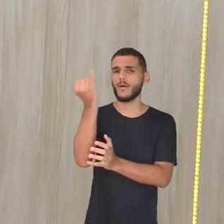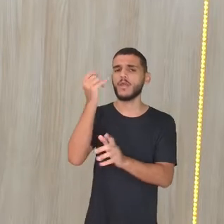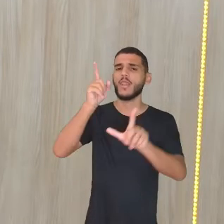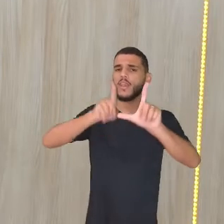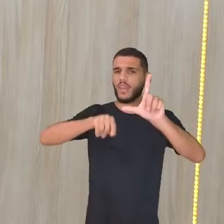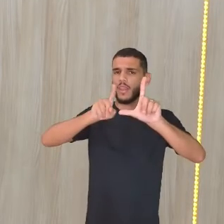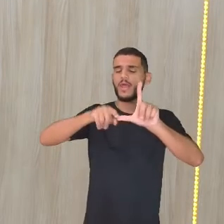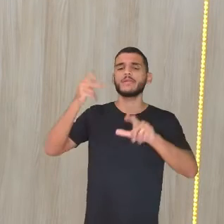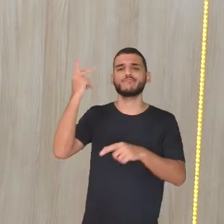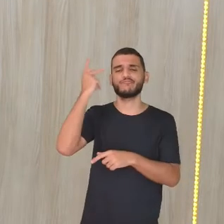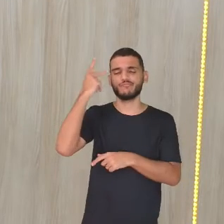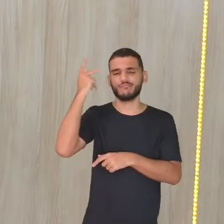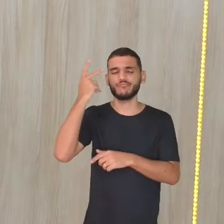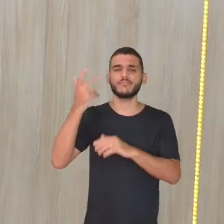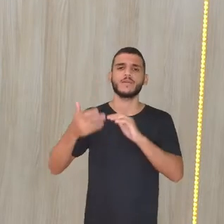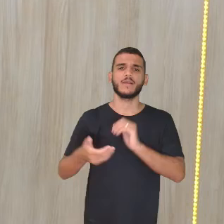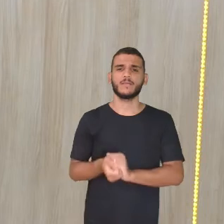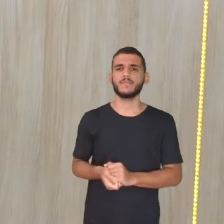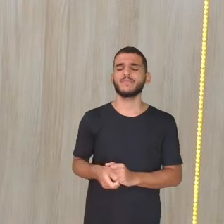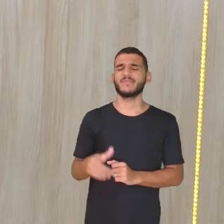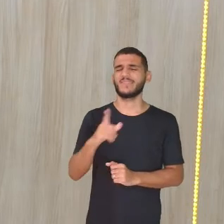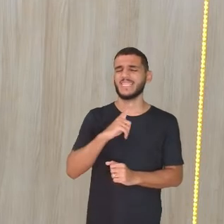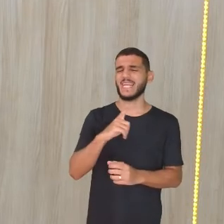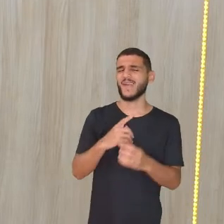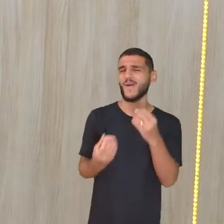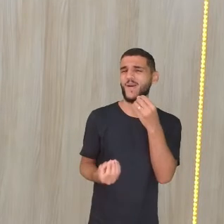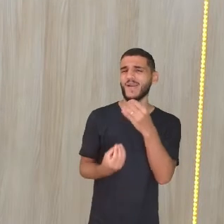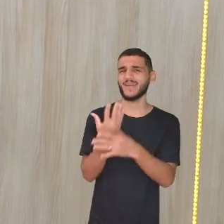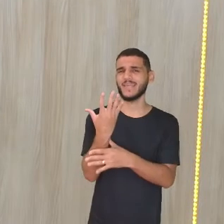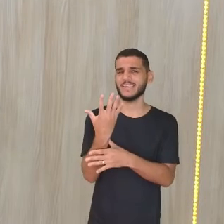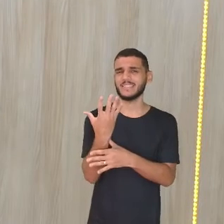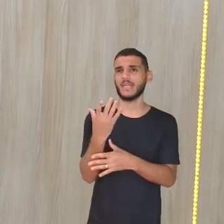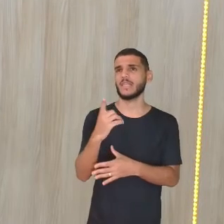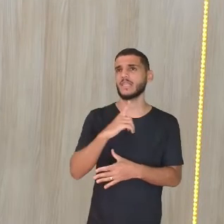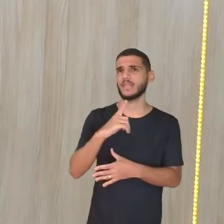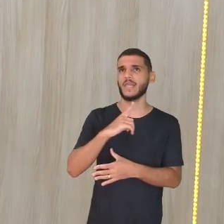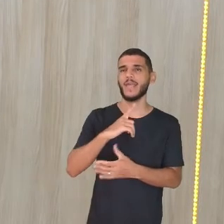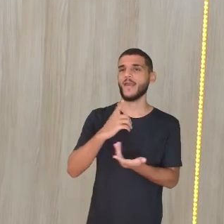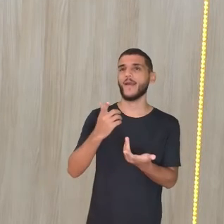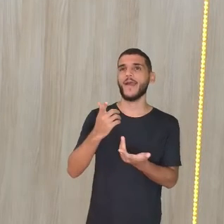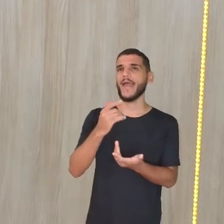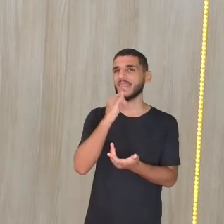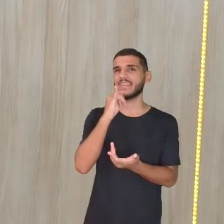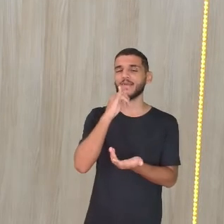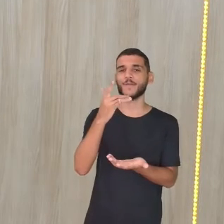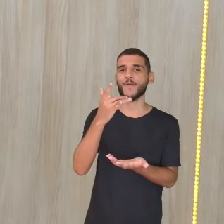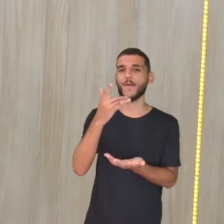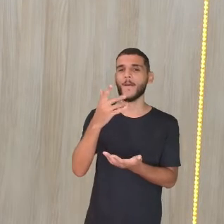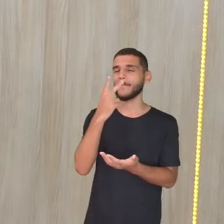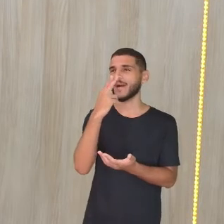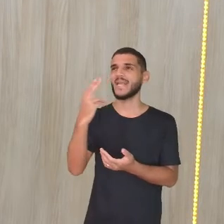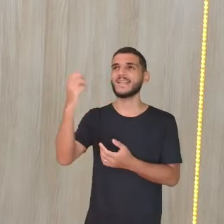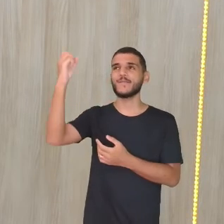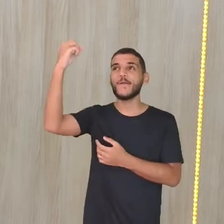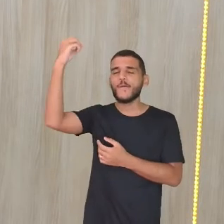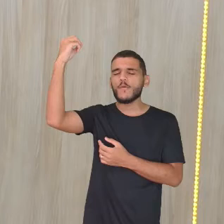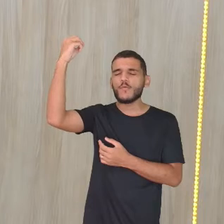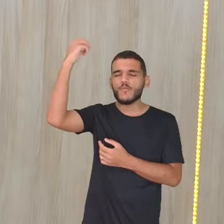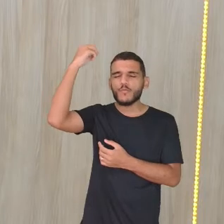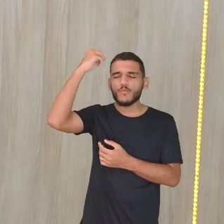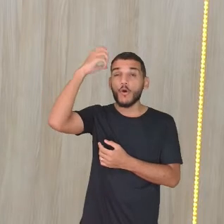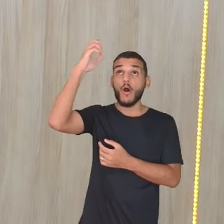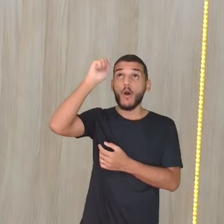tem essa criação, não é? Ele tem essa iluminação, eu acredito assim, para criar